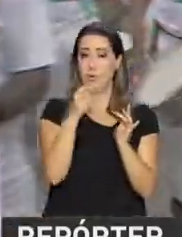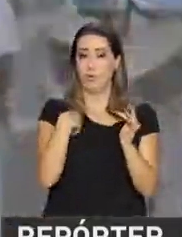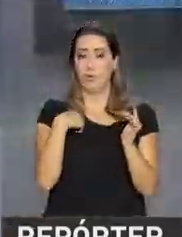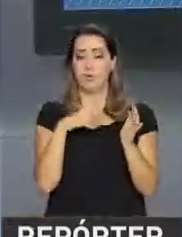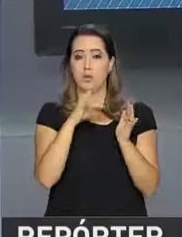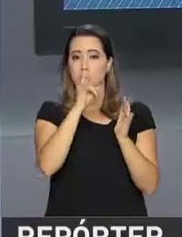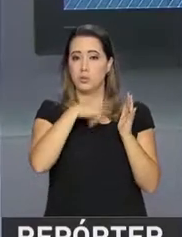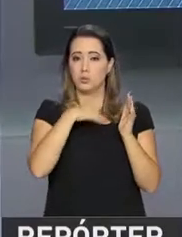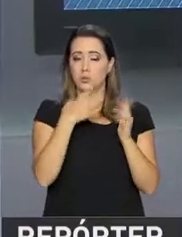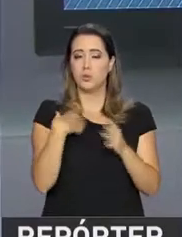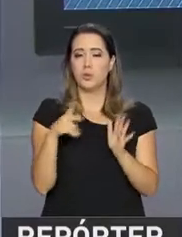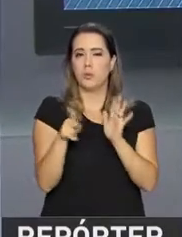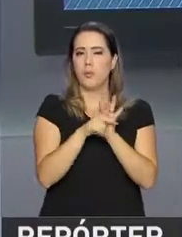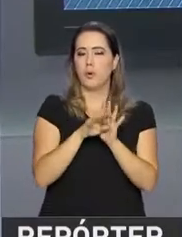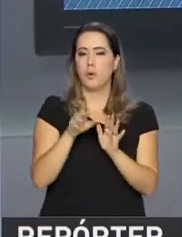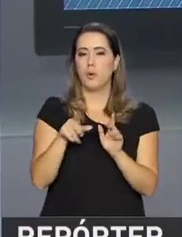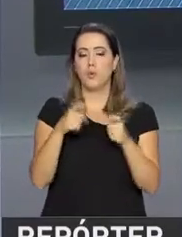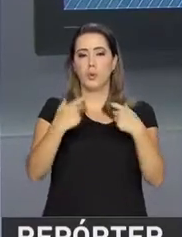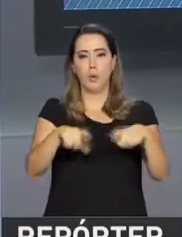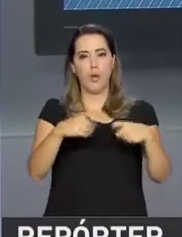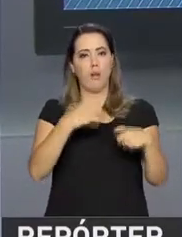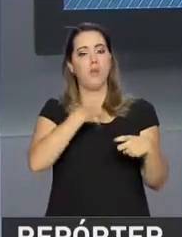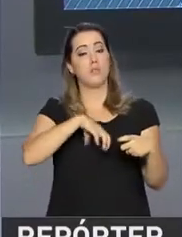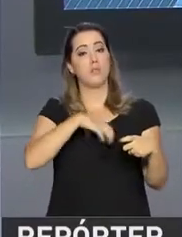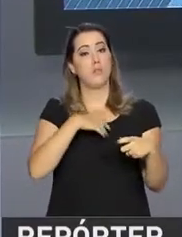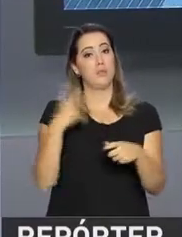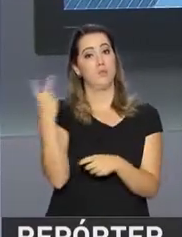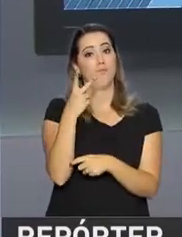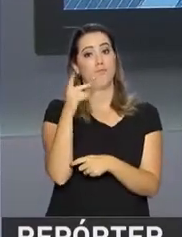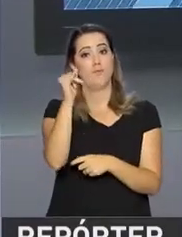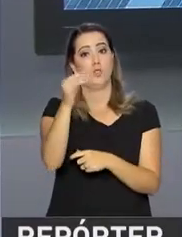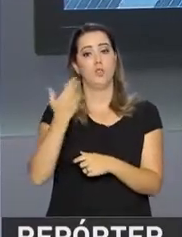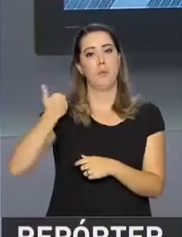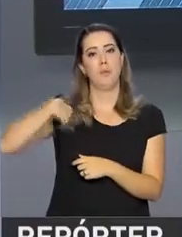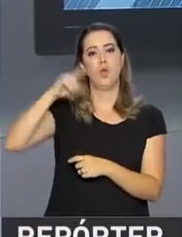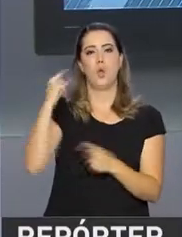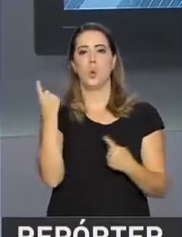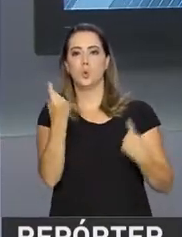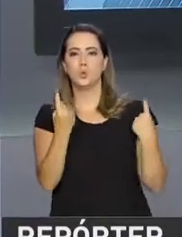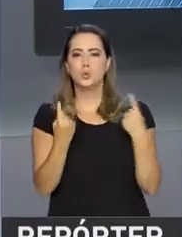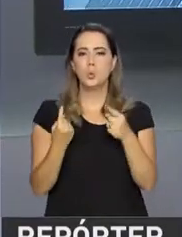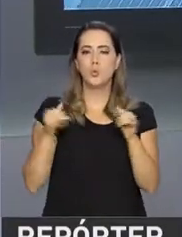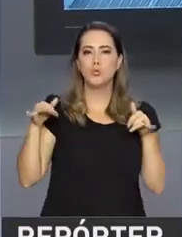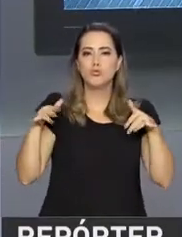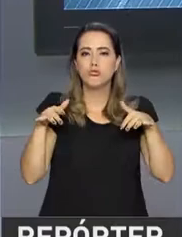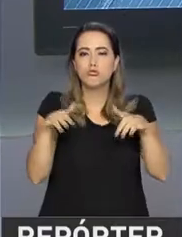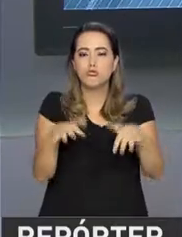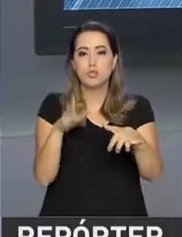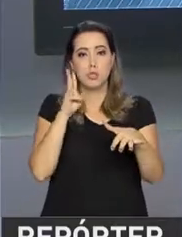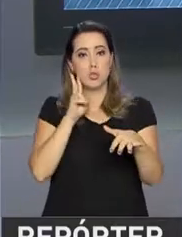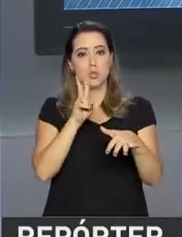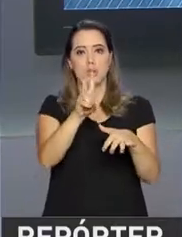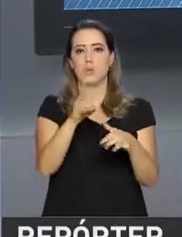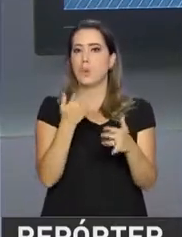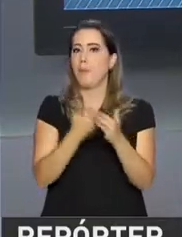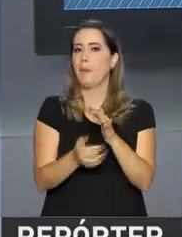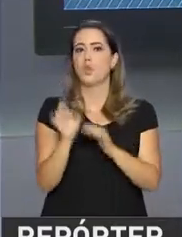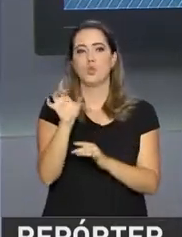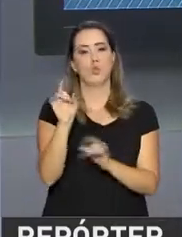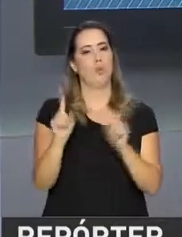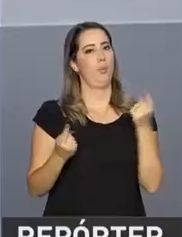salvador essa é a segunda data que atrai para a capital baiana o maior número de participantes perde apenas para o